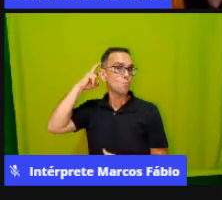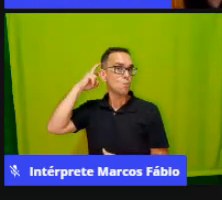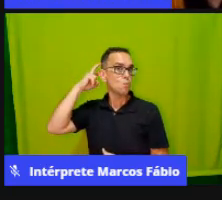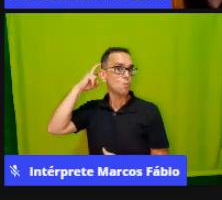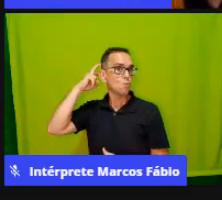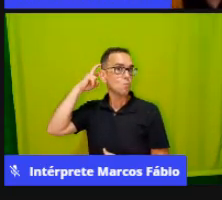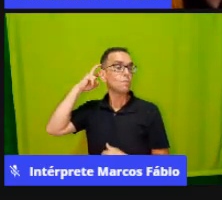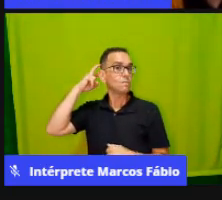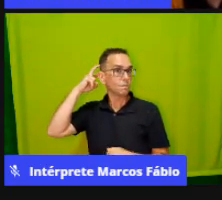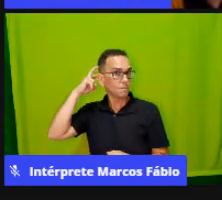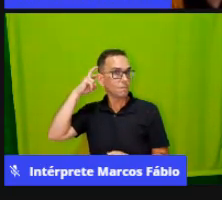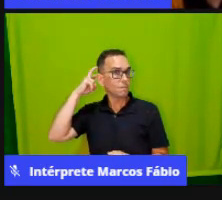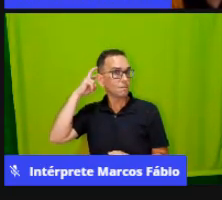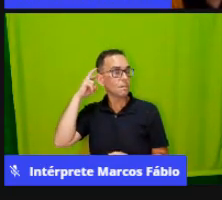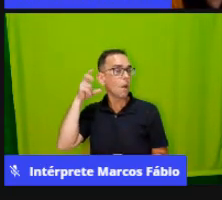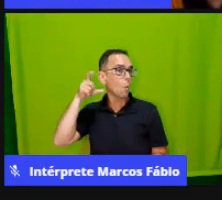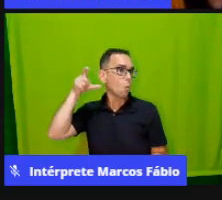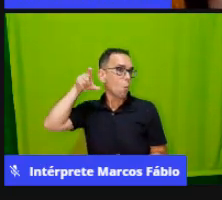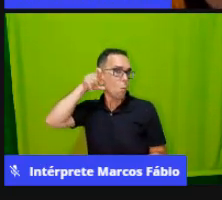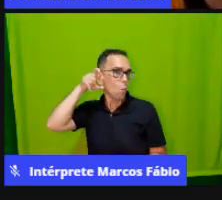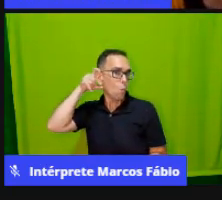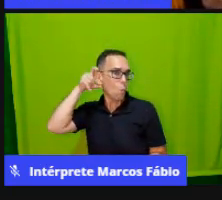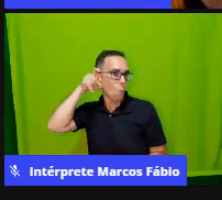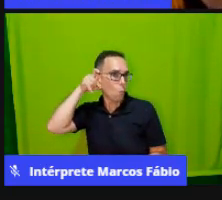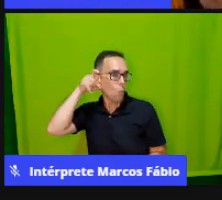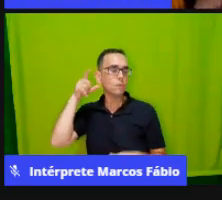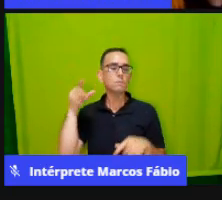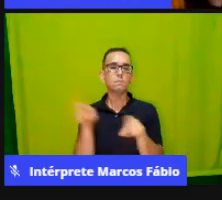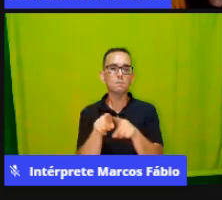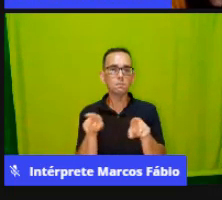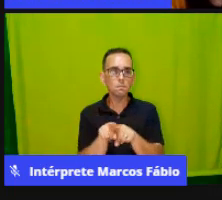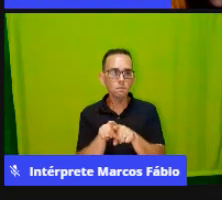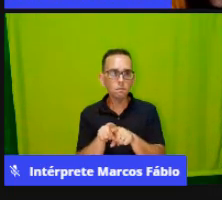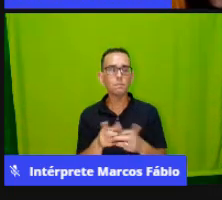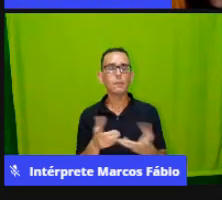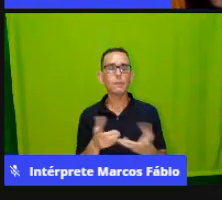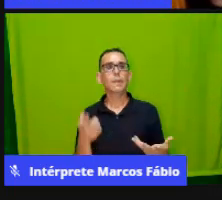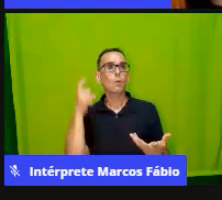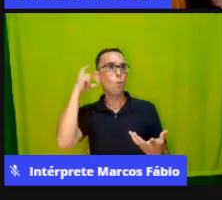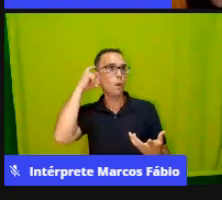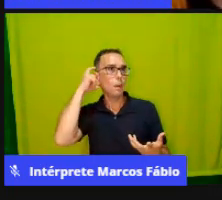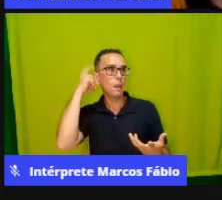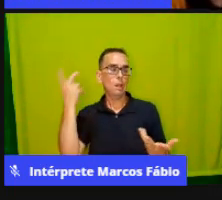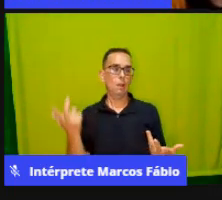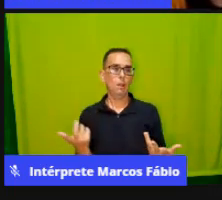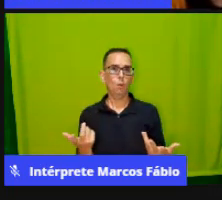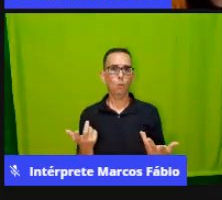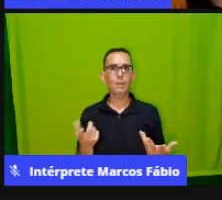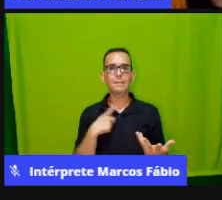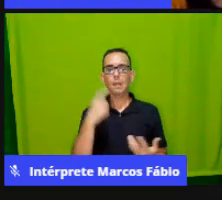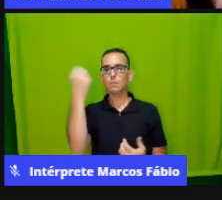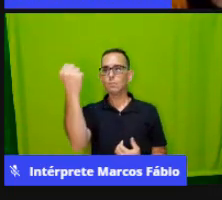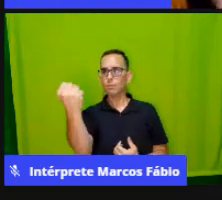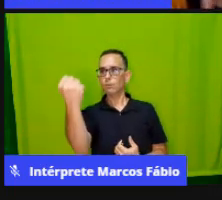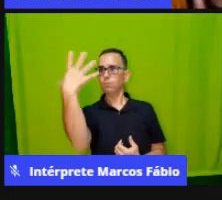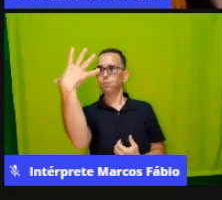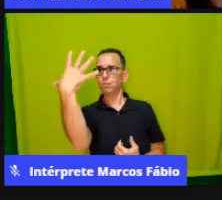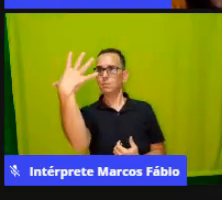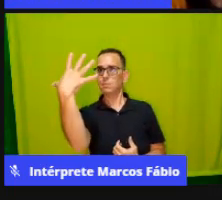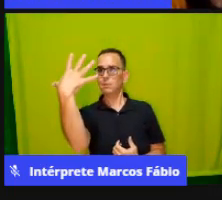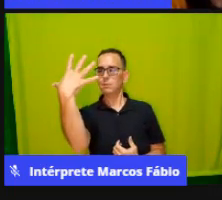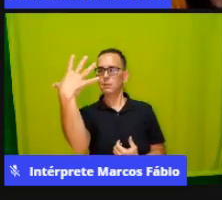cocleares, aparelhos auditivos, tem também iluminadores que